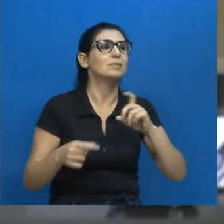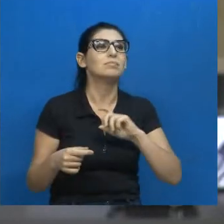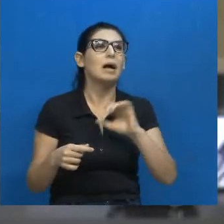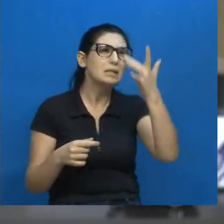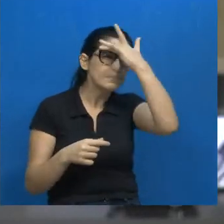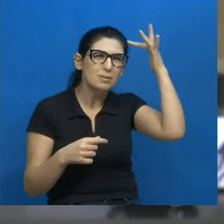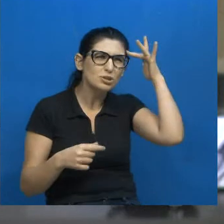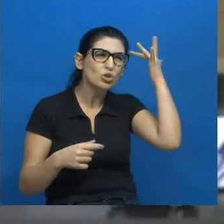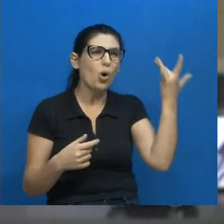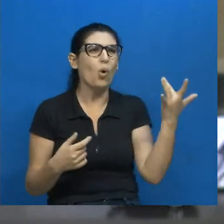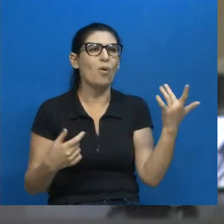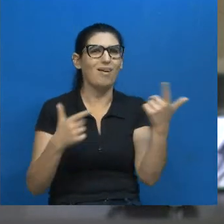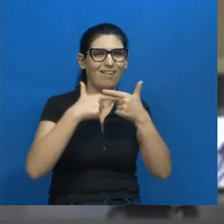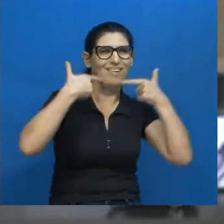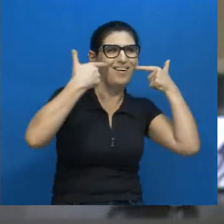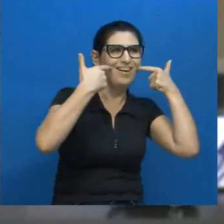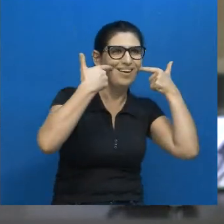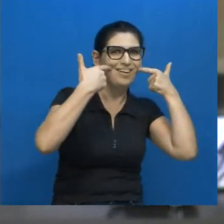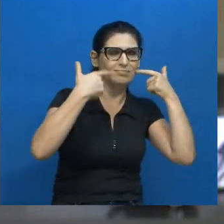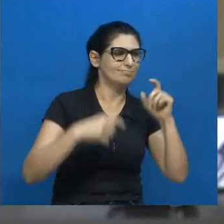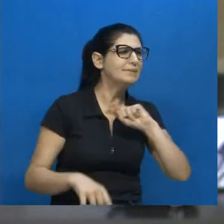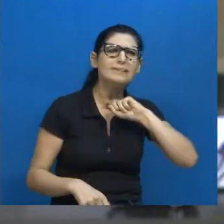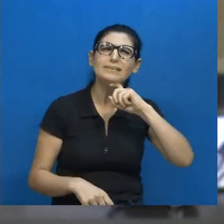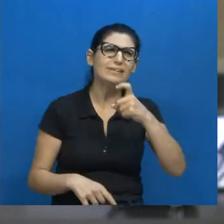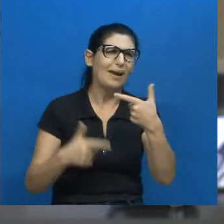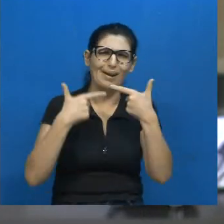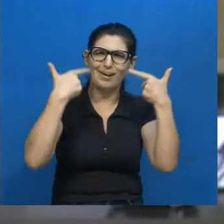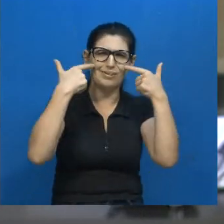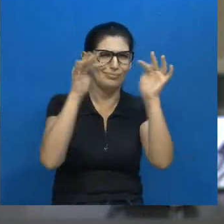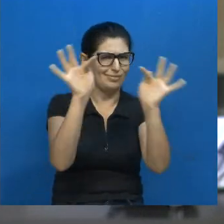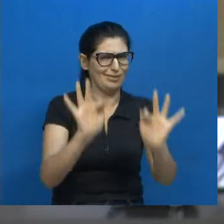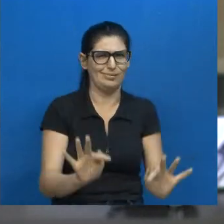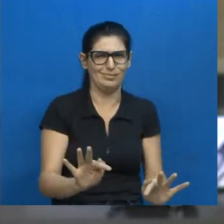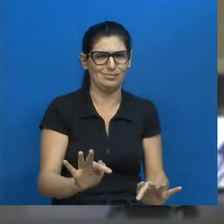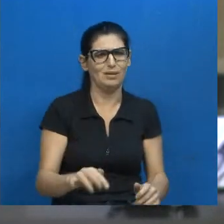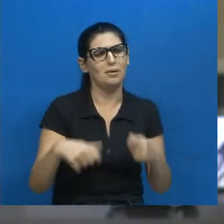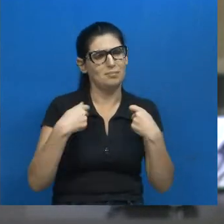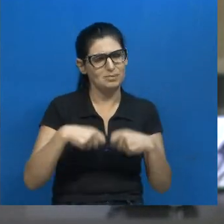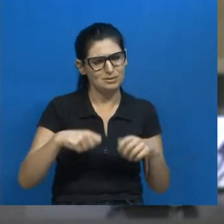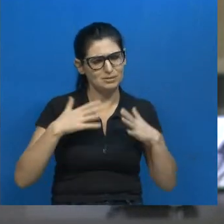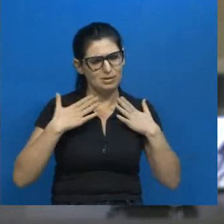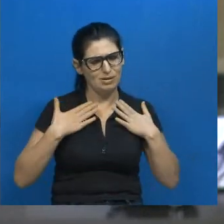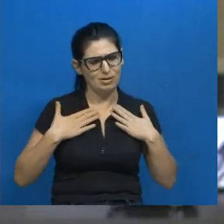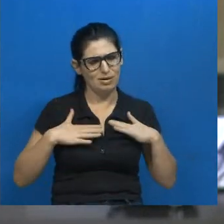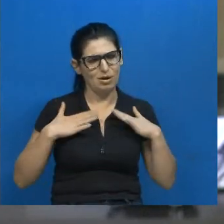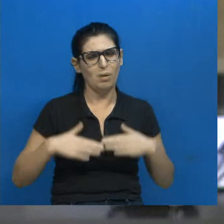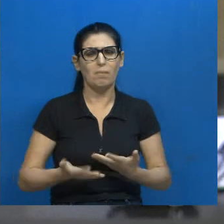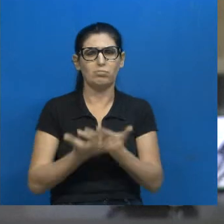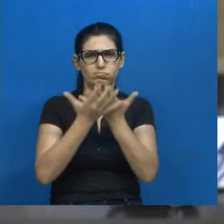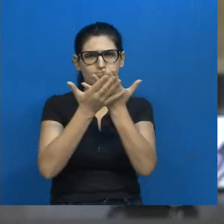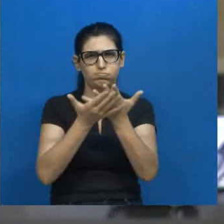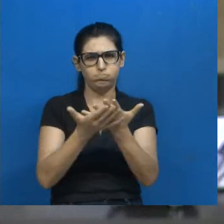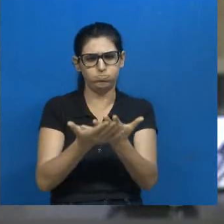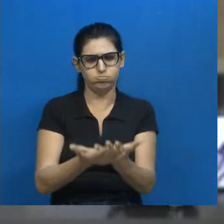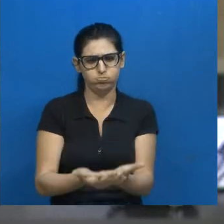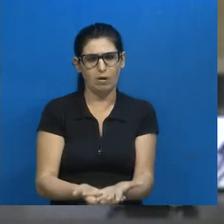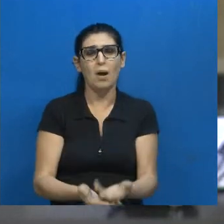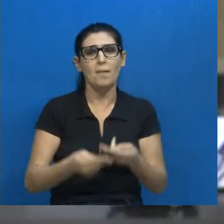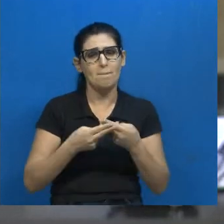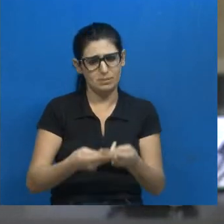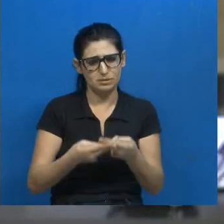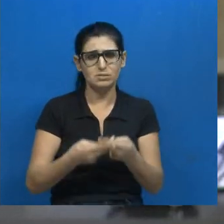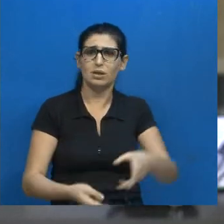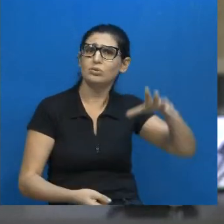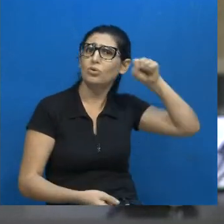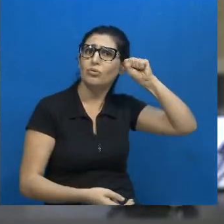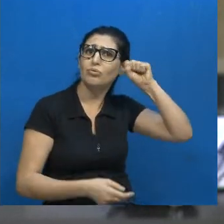contente. A gente precisa realmente melhorar. É um trabalho de formiga. A gente está aqui se colocando à disposição de vocês, ouvindo vocês,